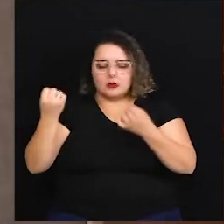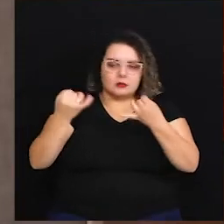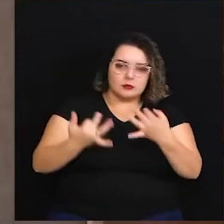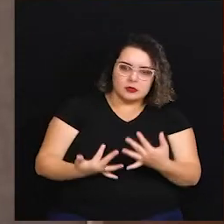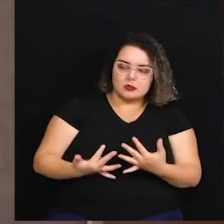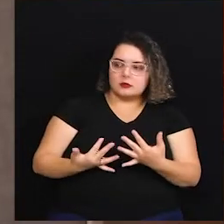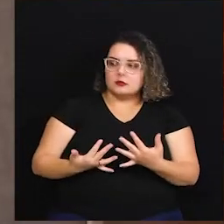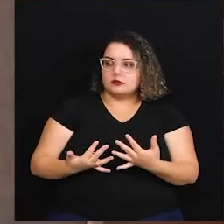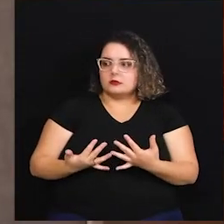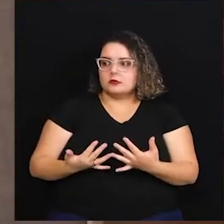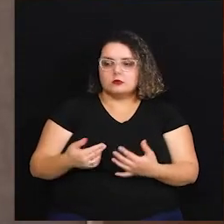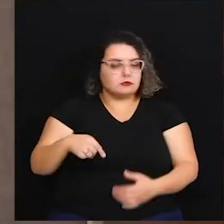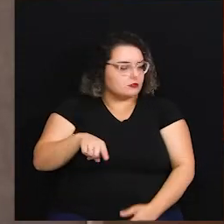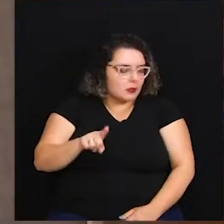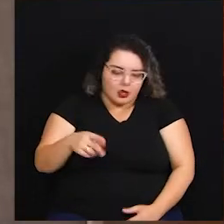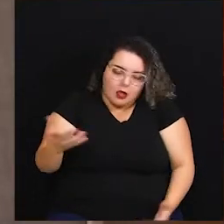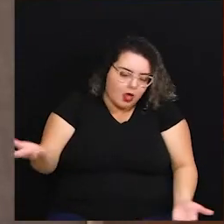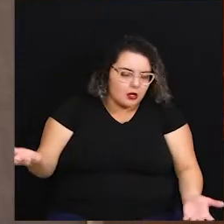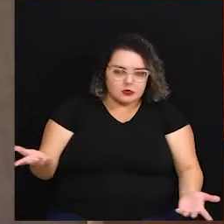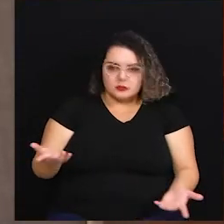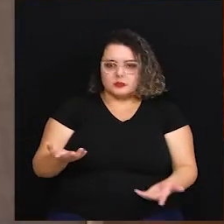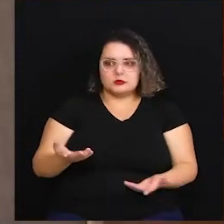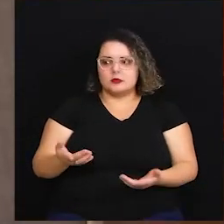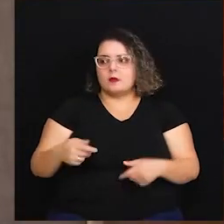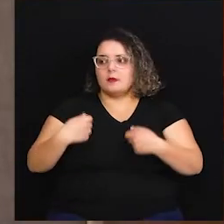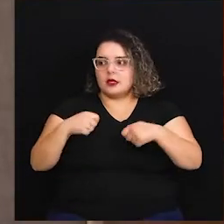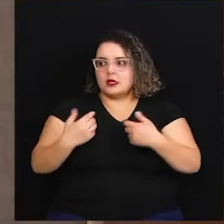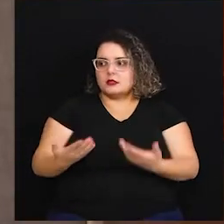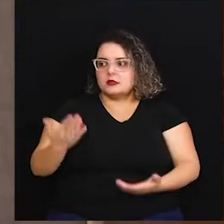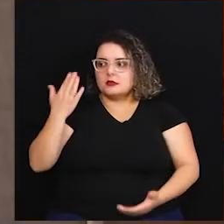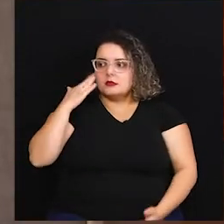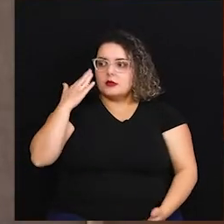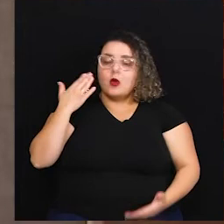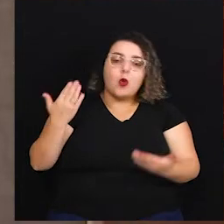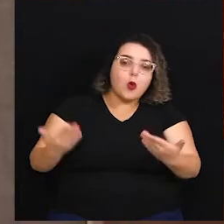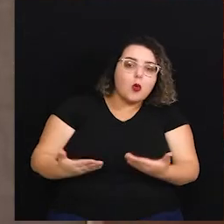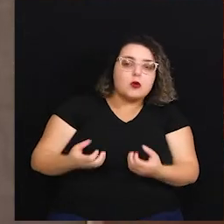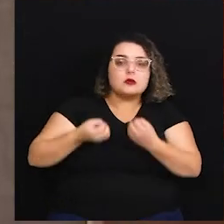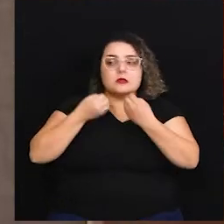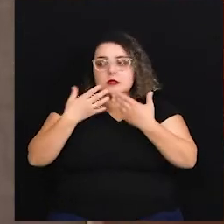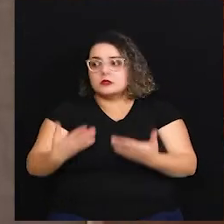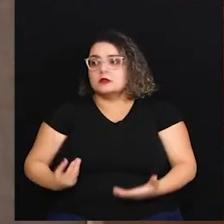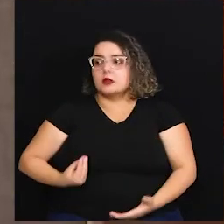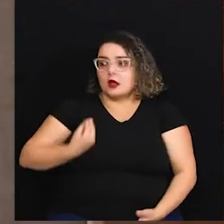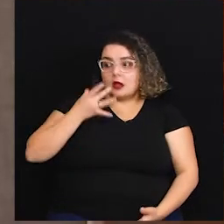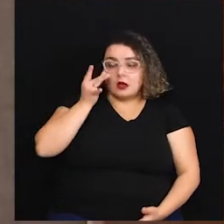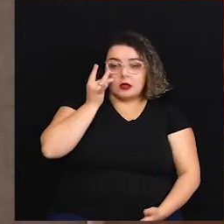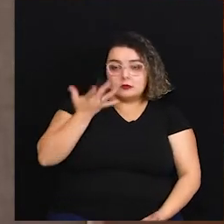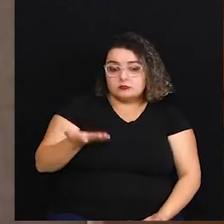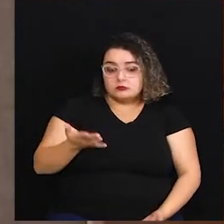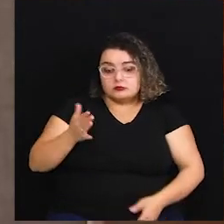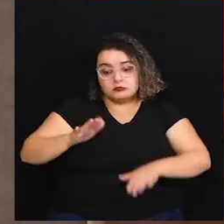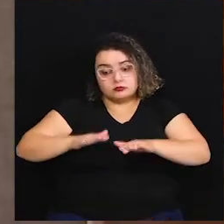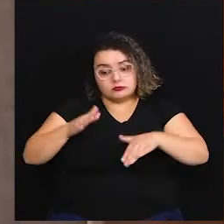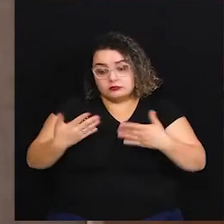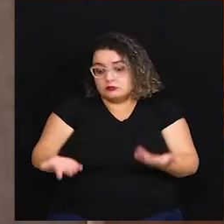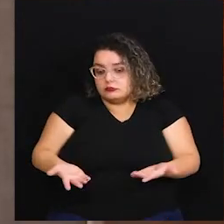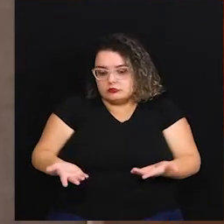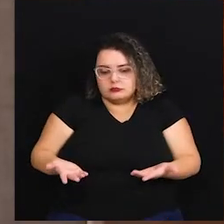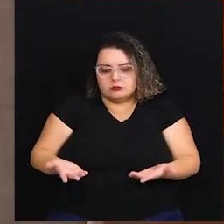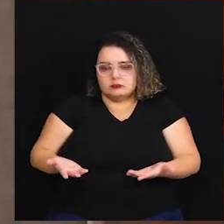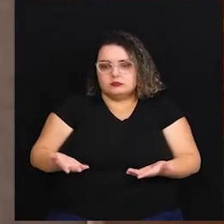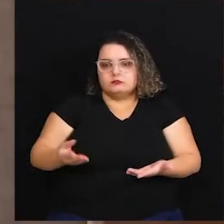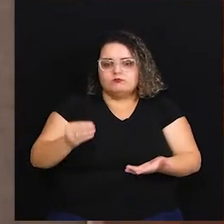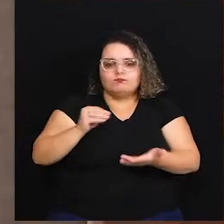para ele me orienta. E é isso, sim, né? A gente tem que saber que hoje a gente tá bem, tá aqui, mas daqui